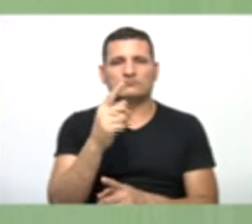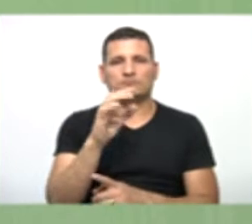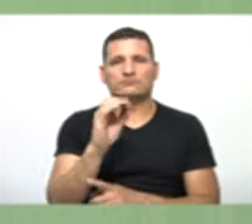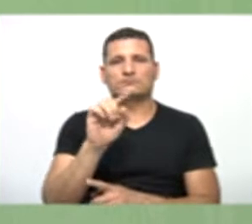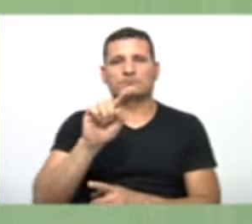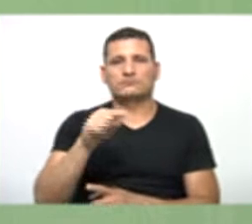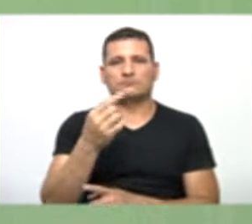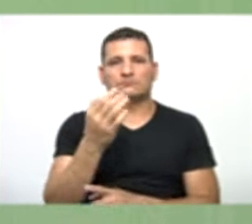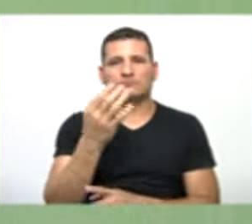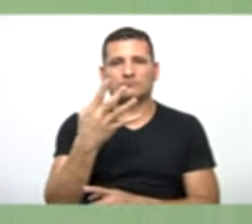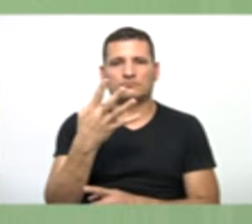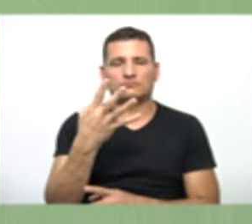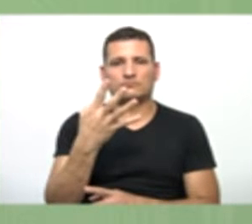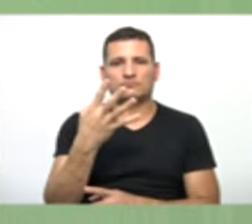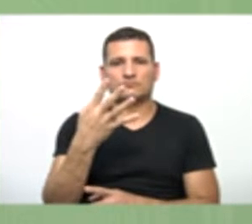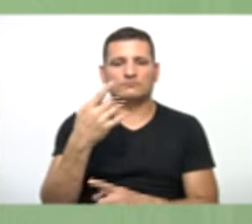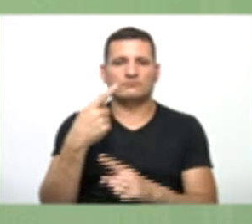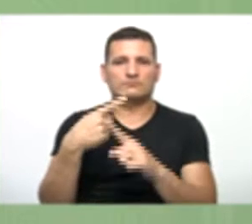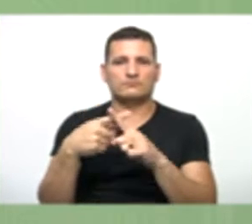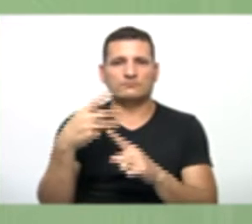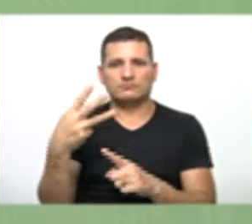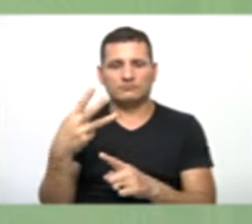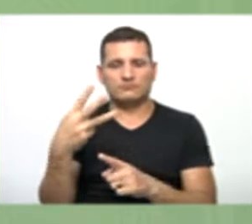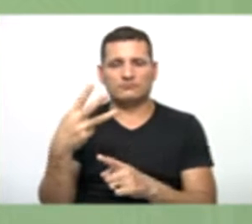vezes 3 vai dar quanto?